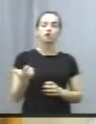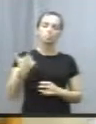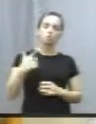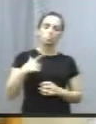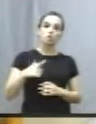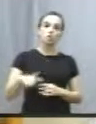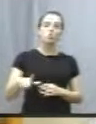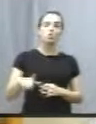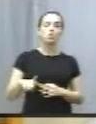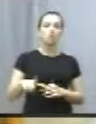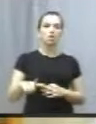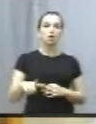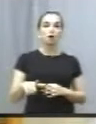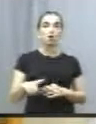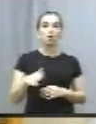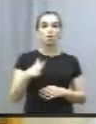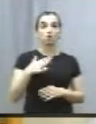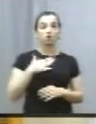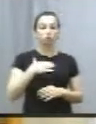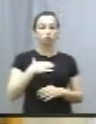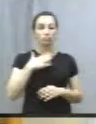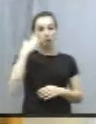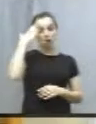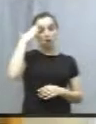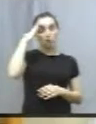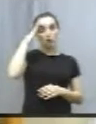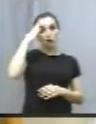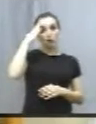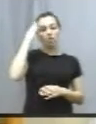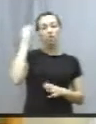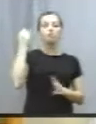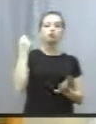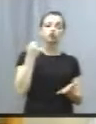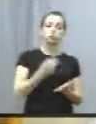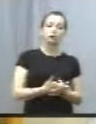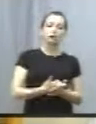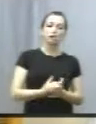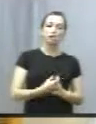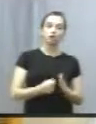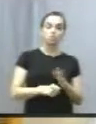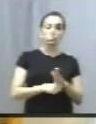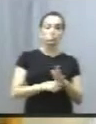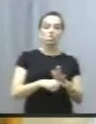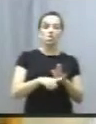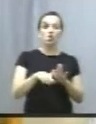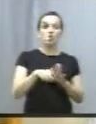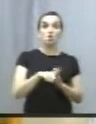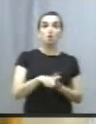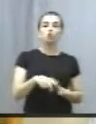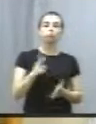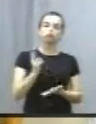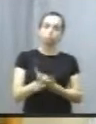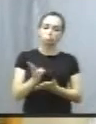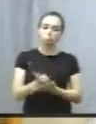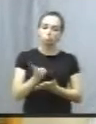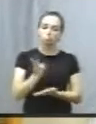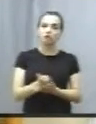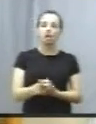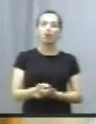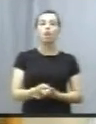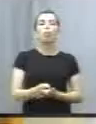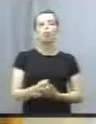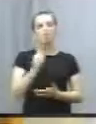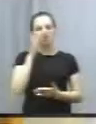novamente, acho que quando se vai pagar um aumento, a gente sempre critica, né? A gente sempre fica nervoso, a gente